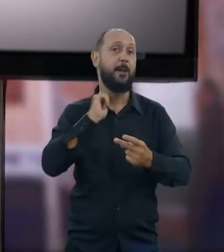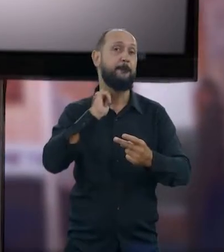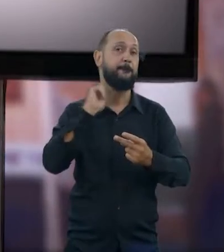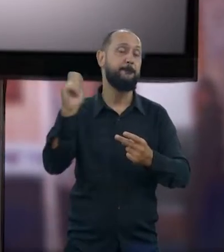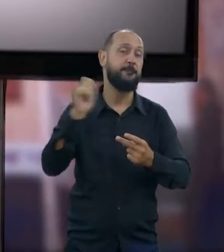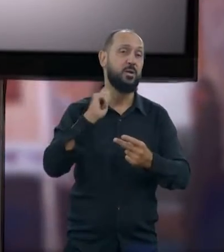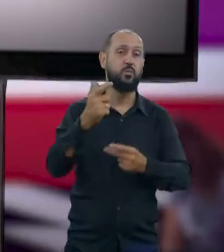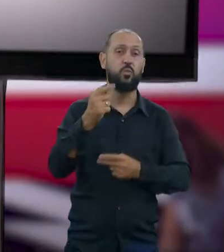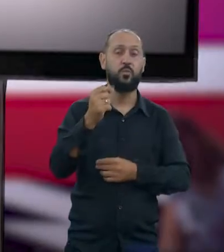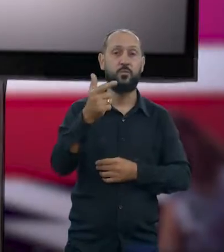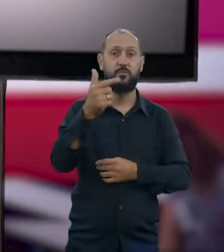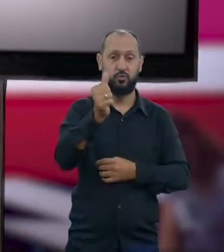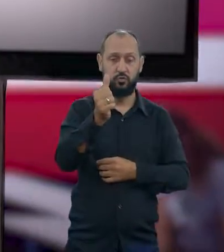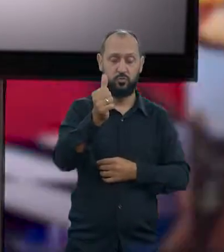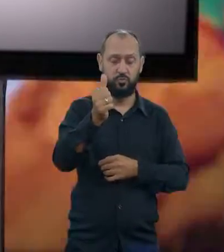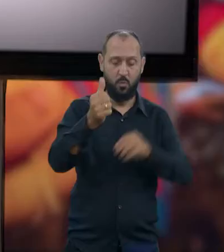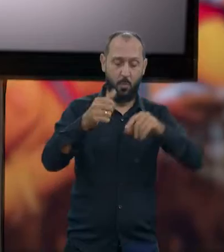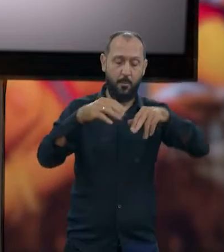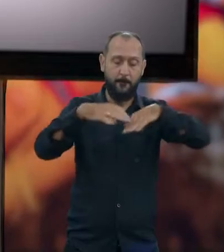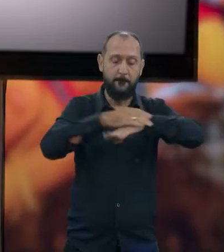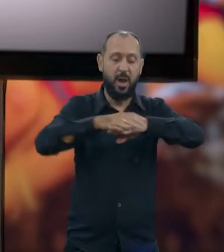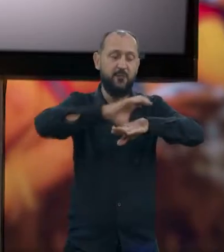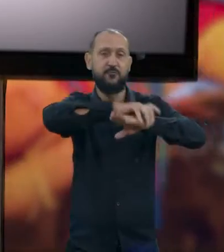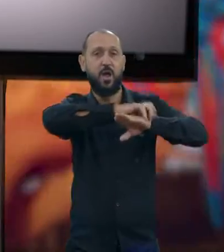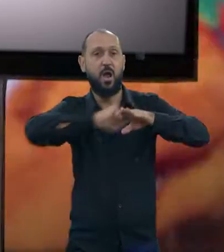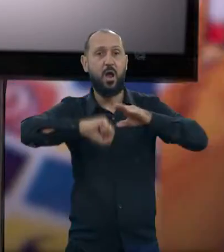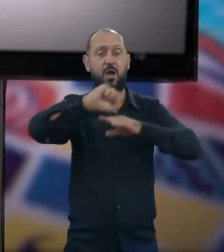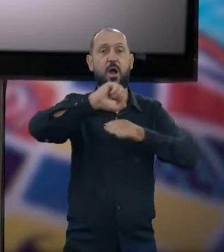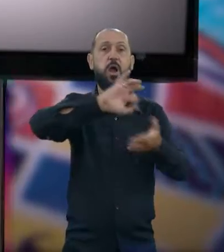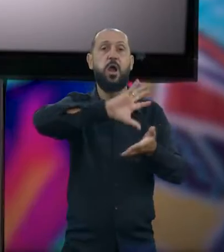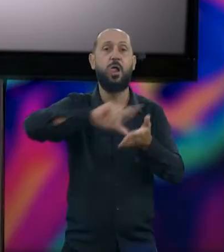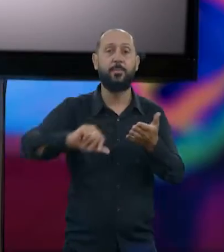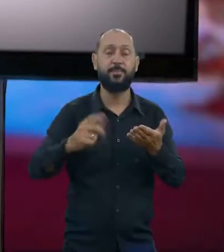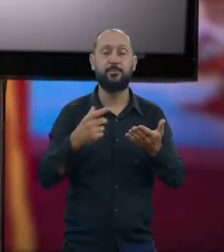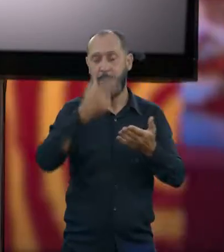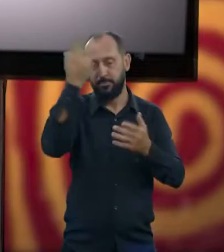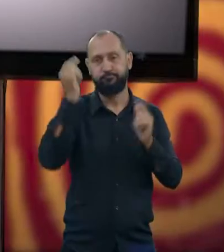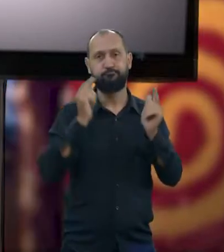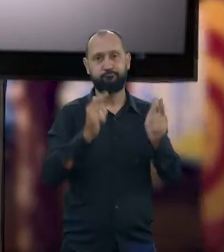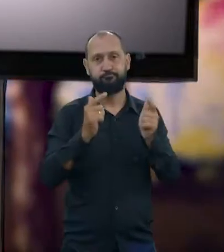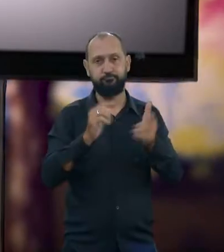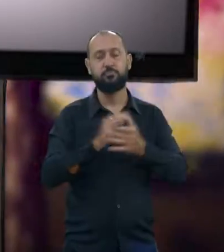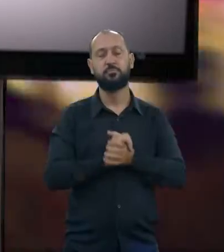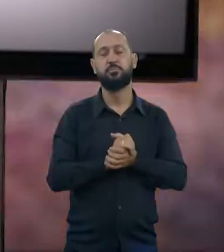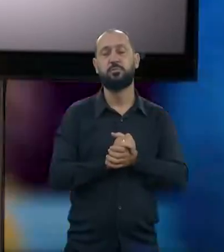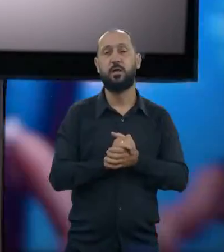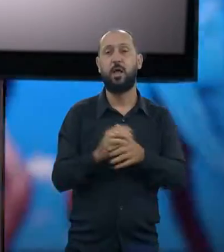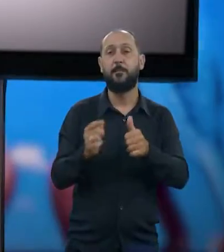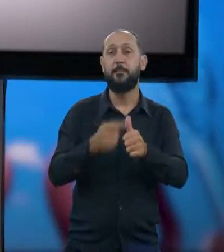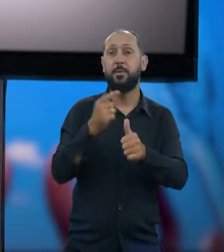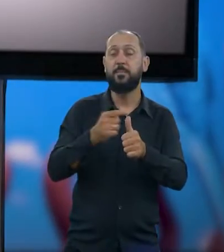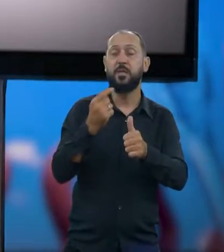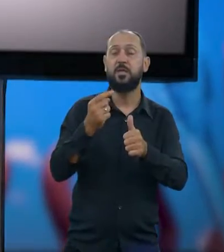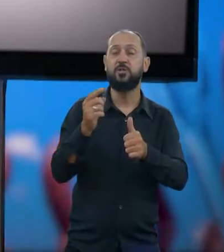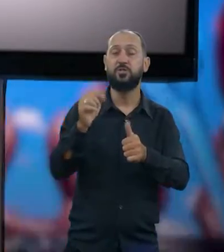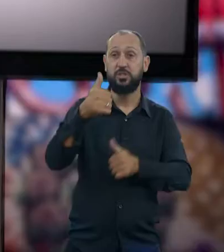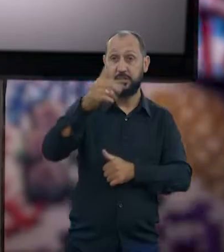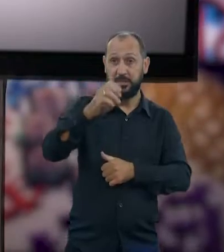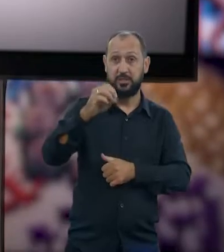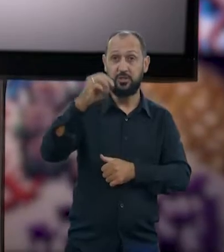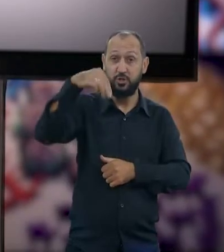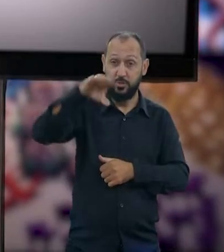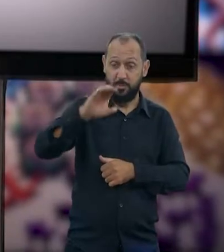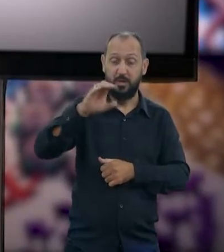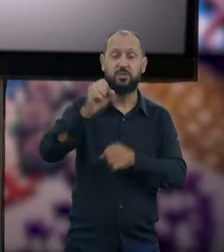de 2021, um dos pés do escritor foi arrancado e furtado por vândalos. Na primeira quinzena de